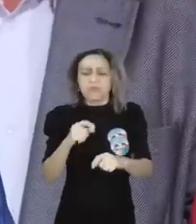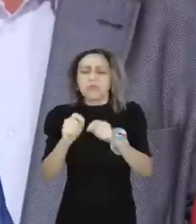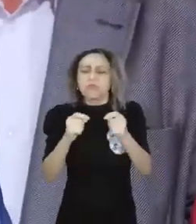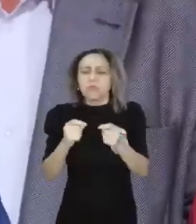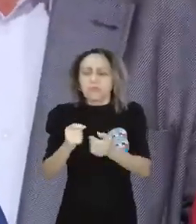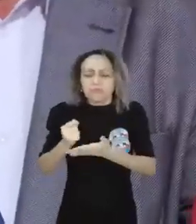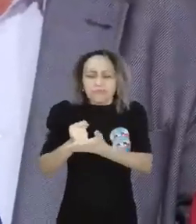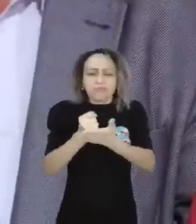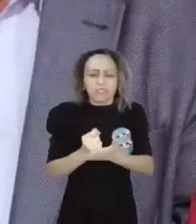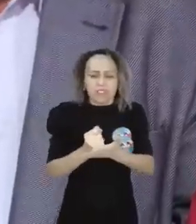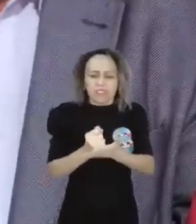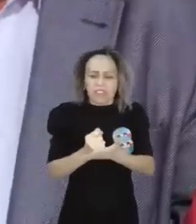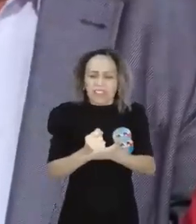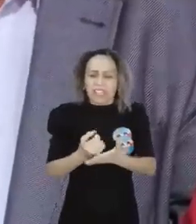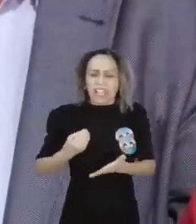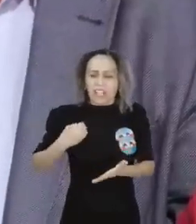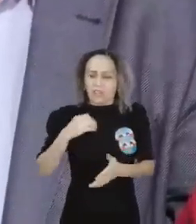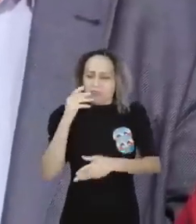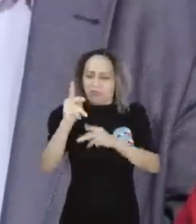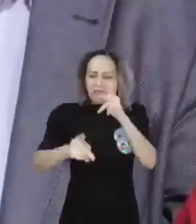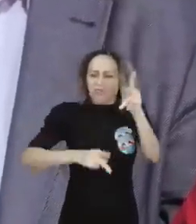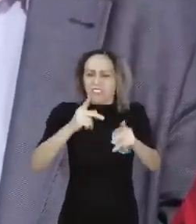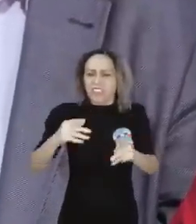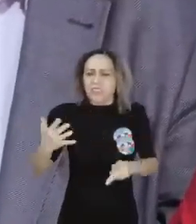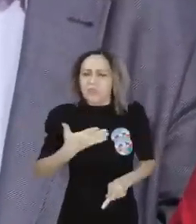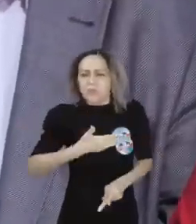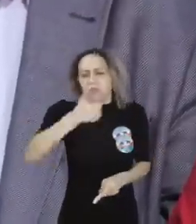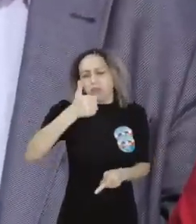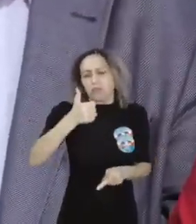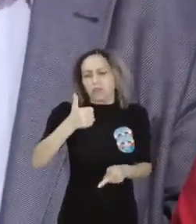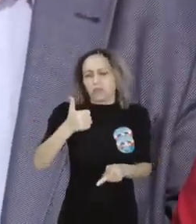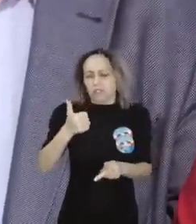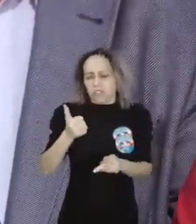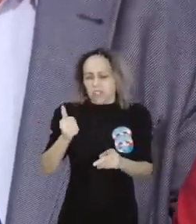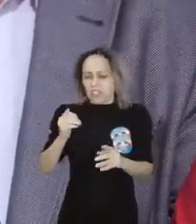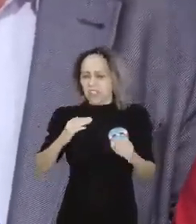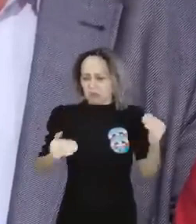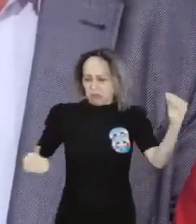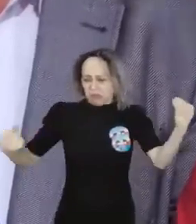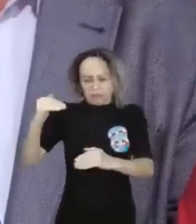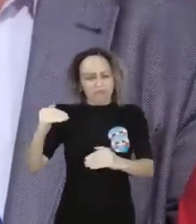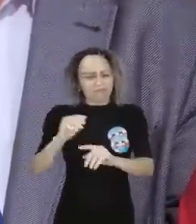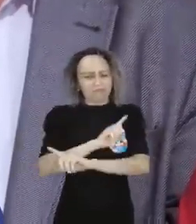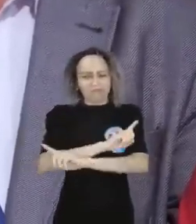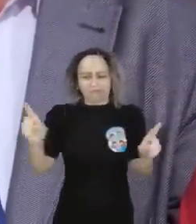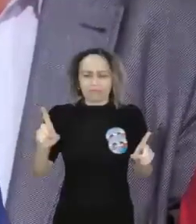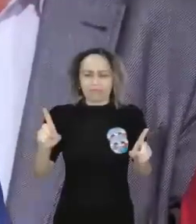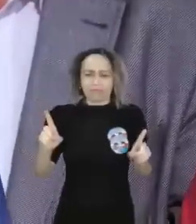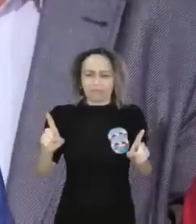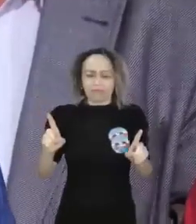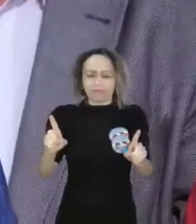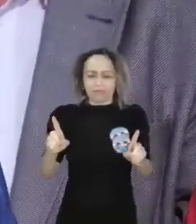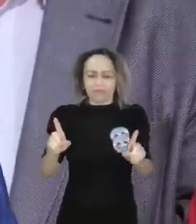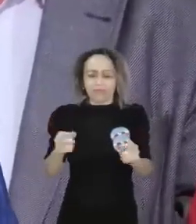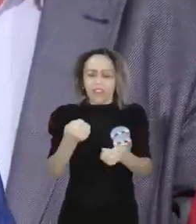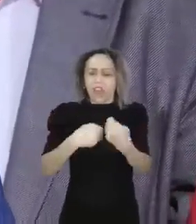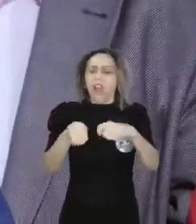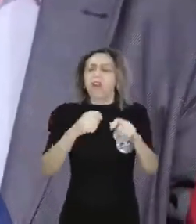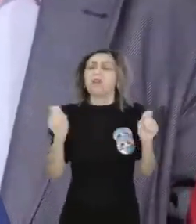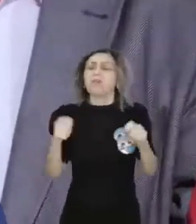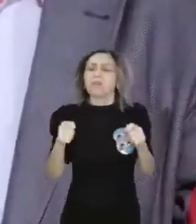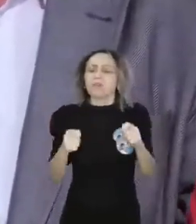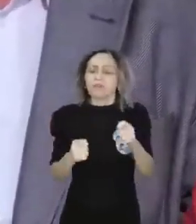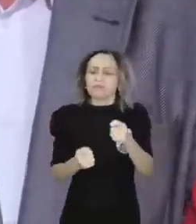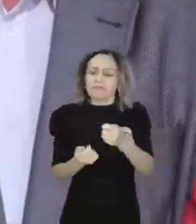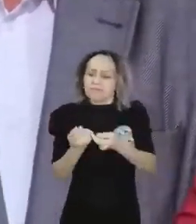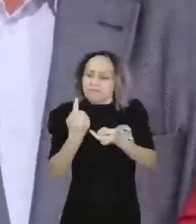vida de todos e não para perpetuar as desigualdades. A roda da economia vai voltar a girar,